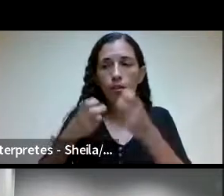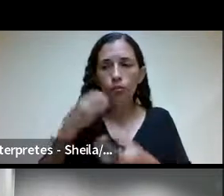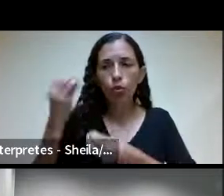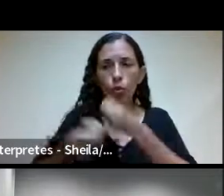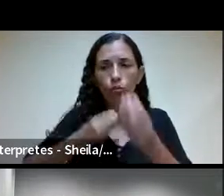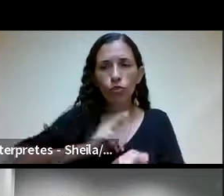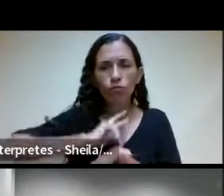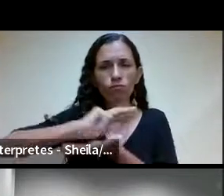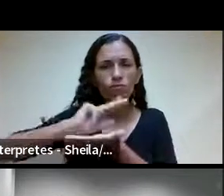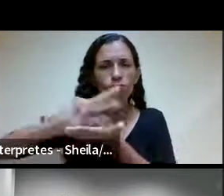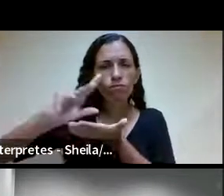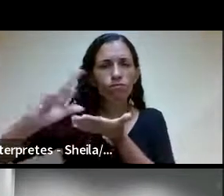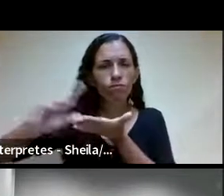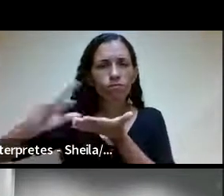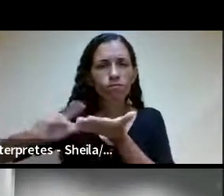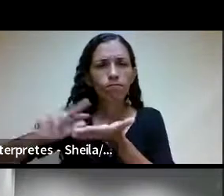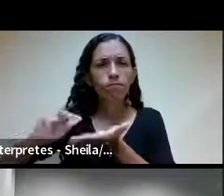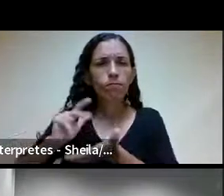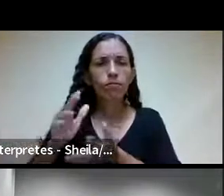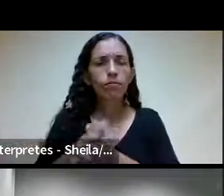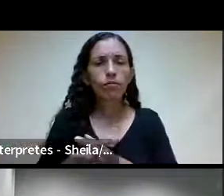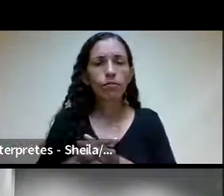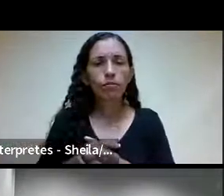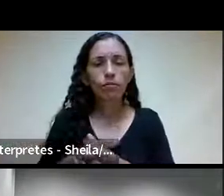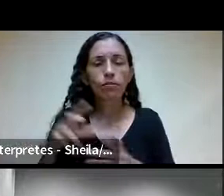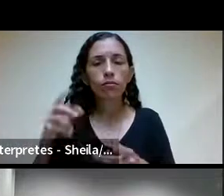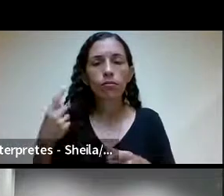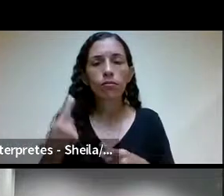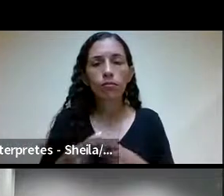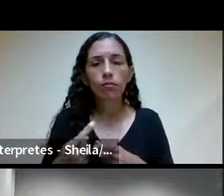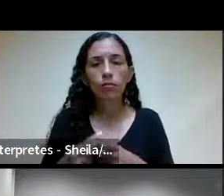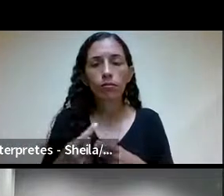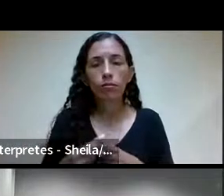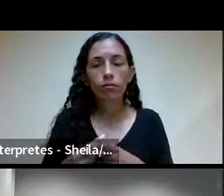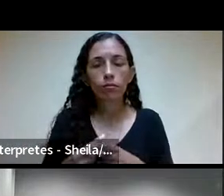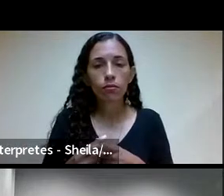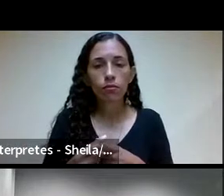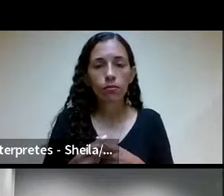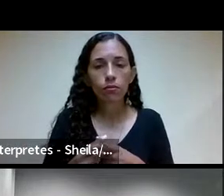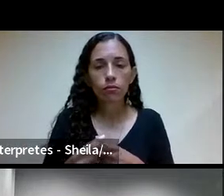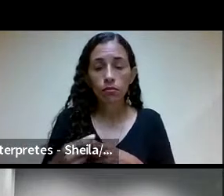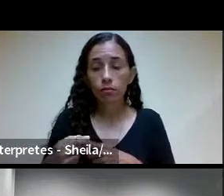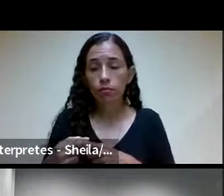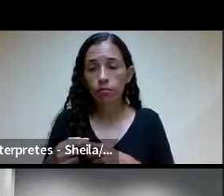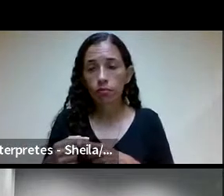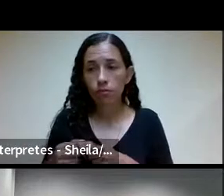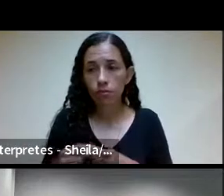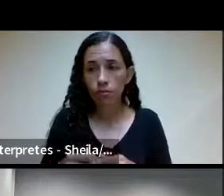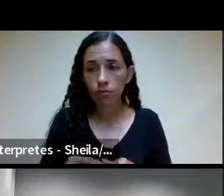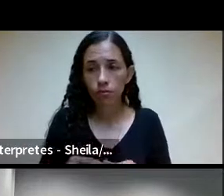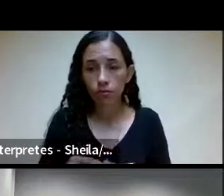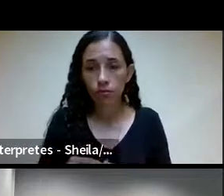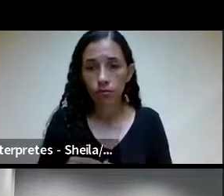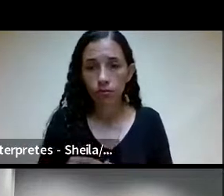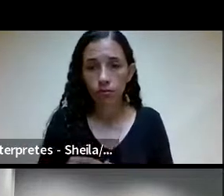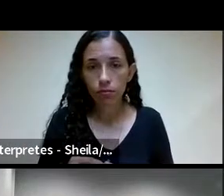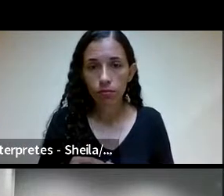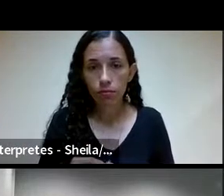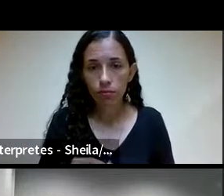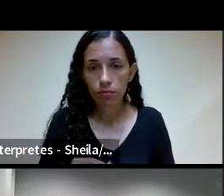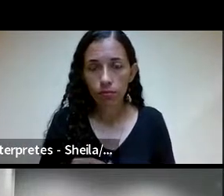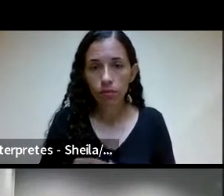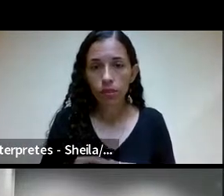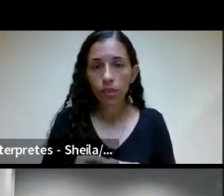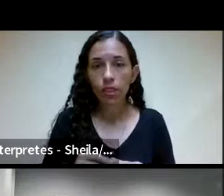no mérito de sua contestação, que o objeto da actus sub judice consistiria na